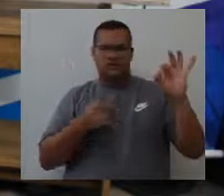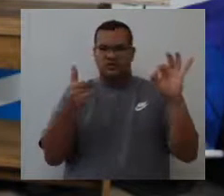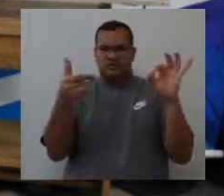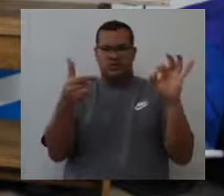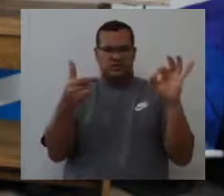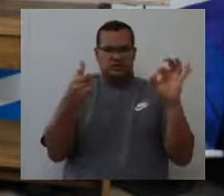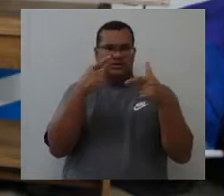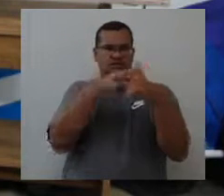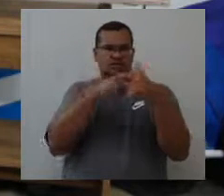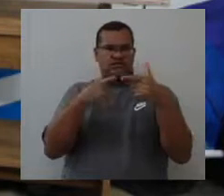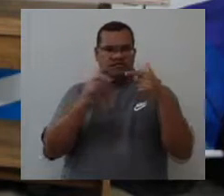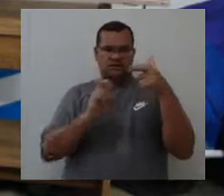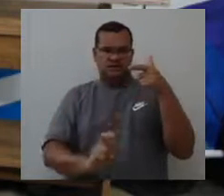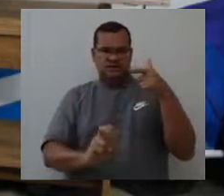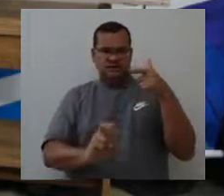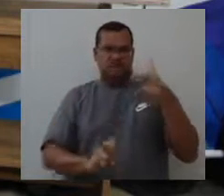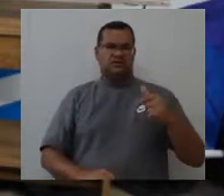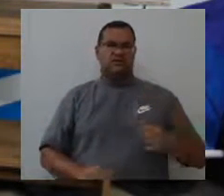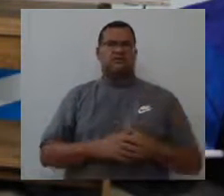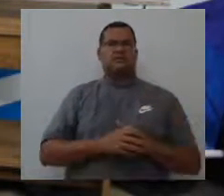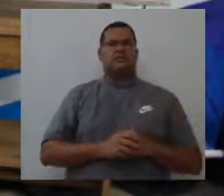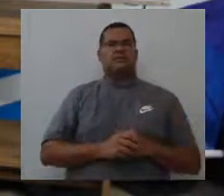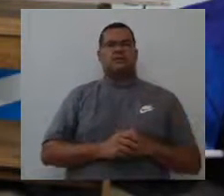dá 5. Se eu pegar o número